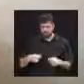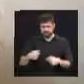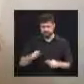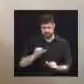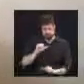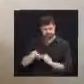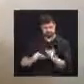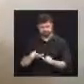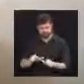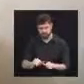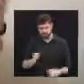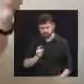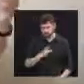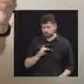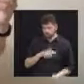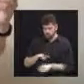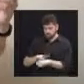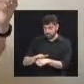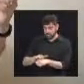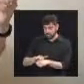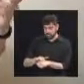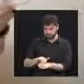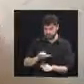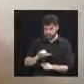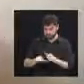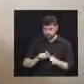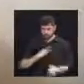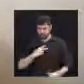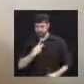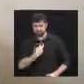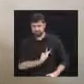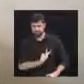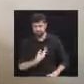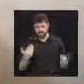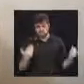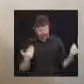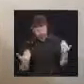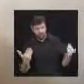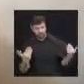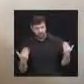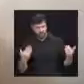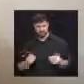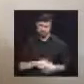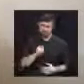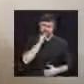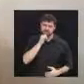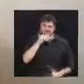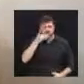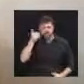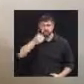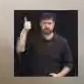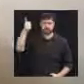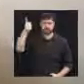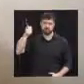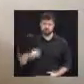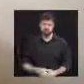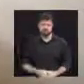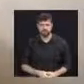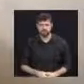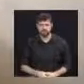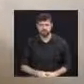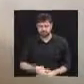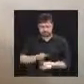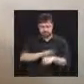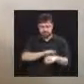e você ficou assustado e começou a dar frutos. Esse é o melhor exemplo que eu tenho de que